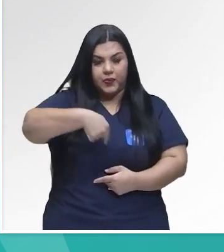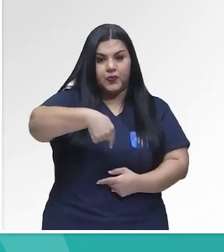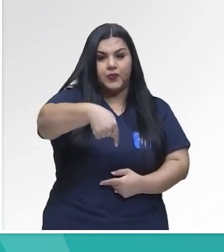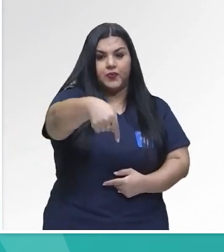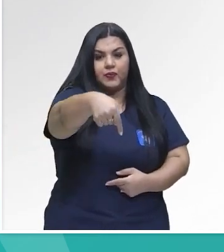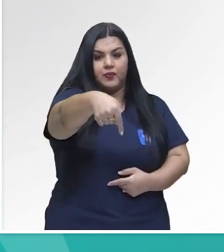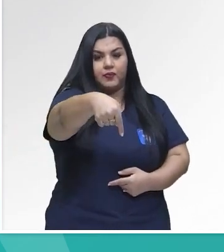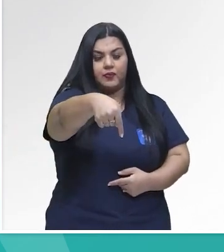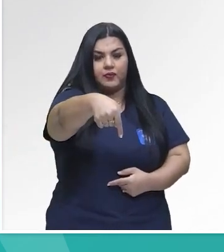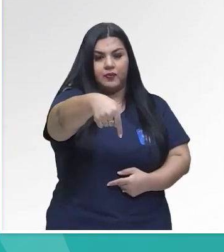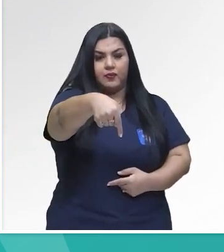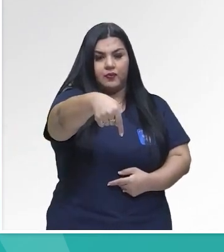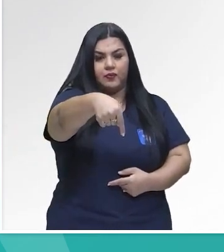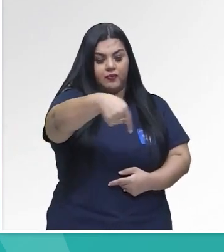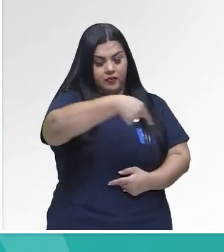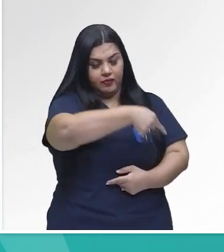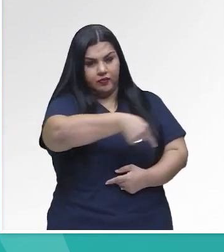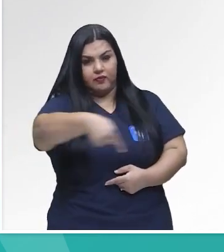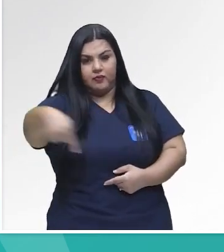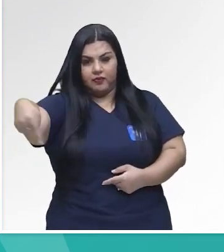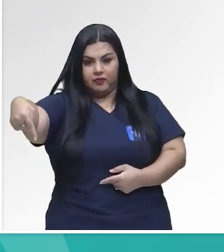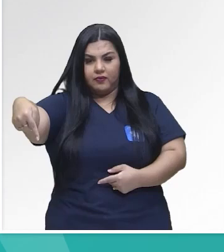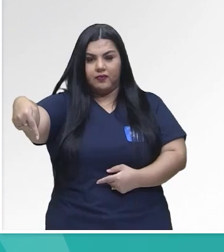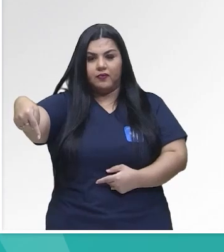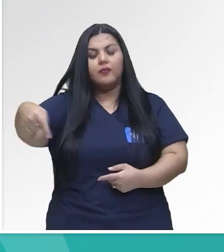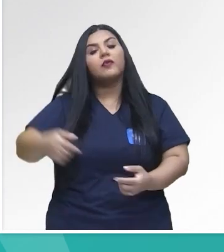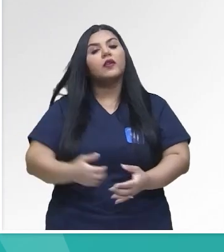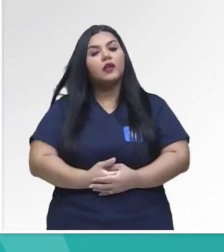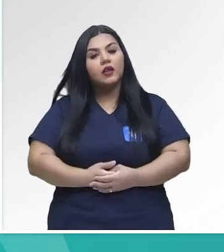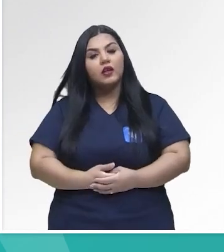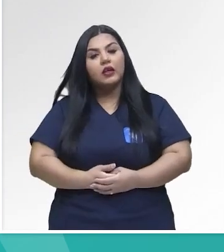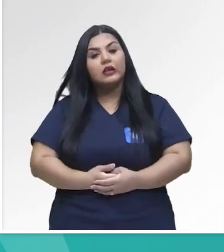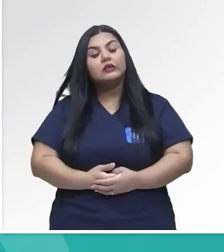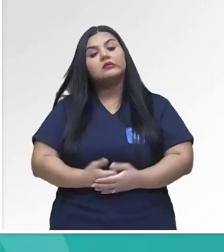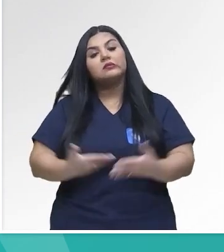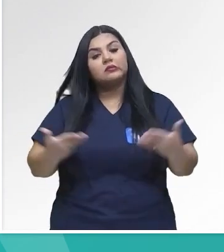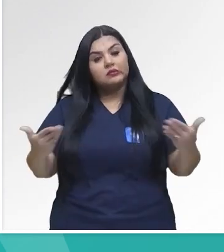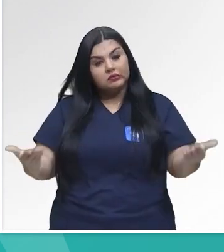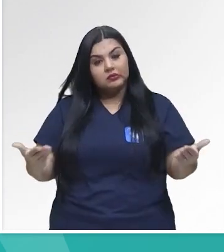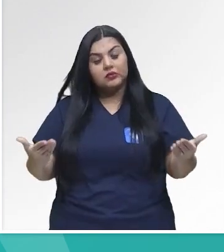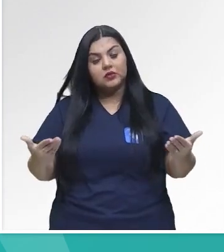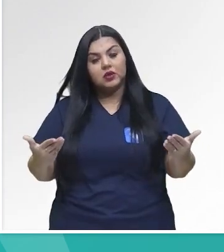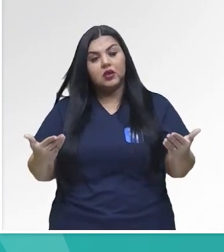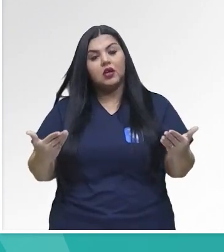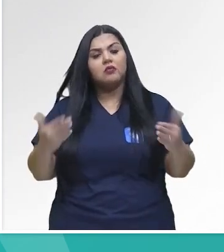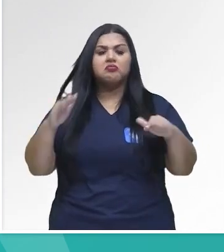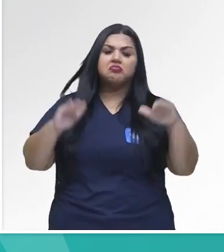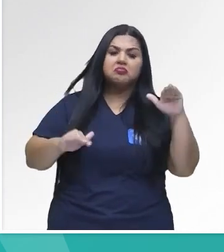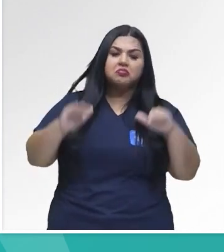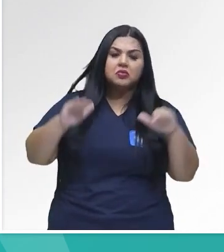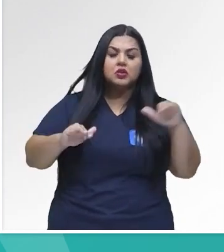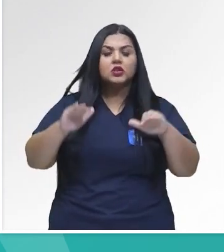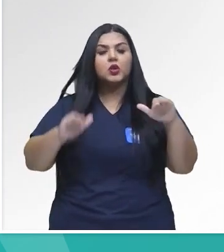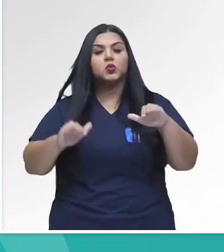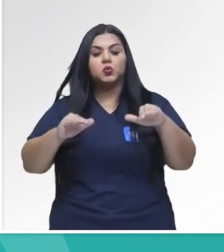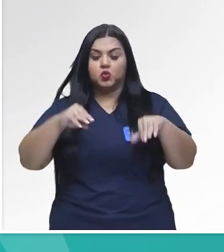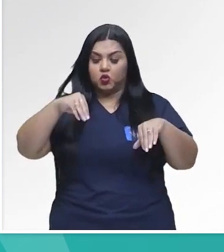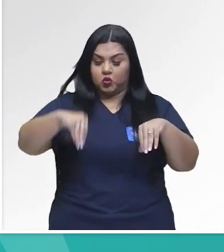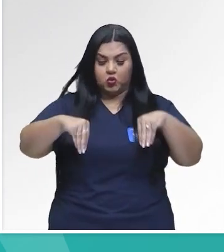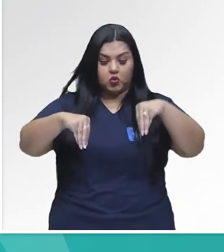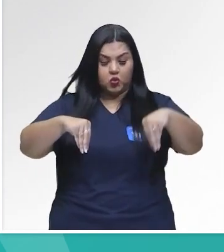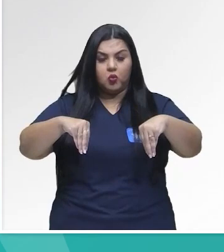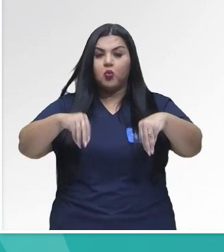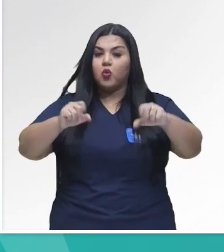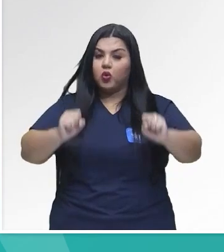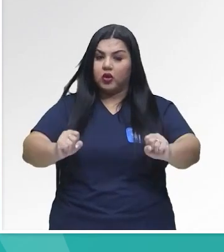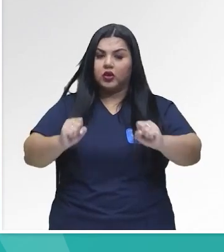verticais e diagonais. Então, essas linhas, elas, dependendo da posição, elas podem